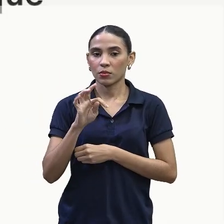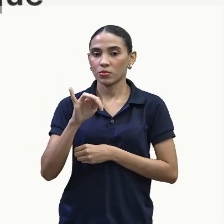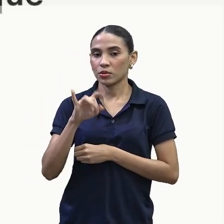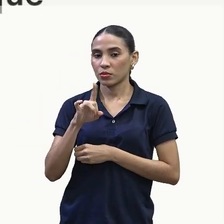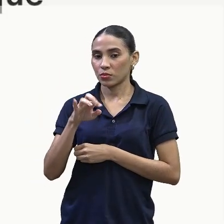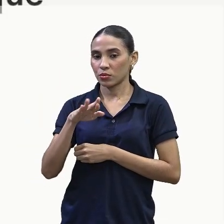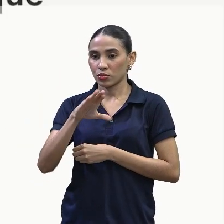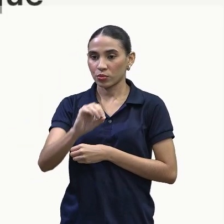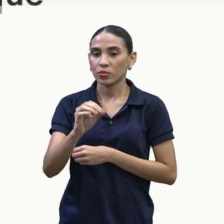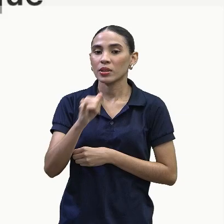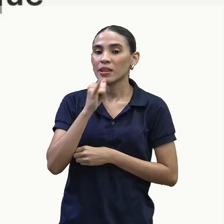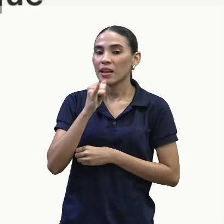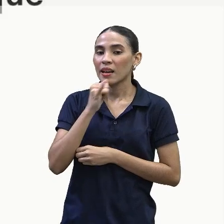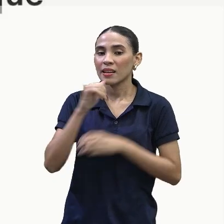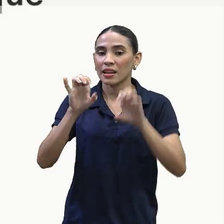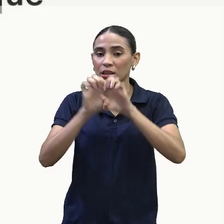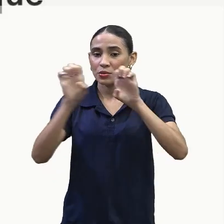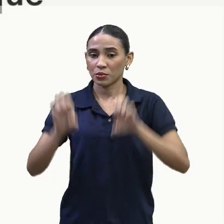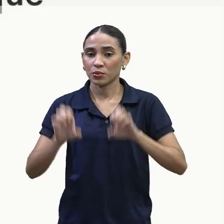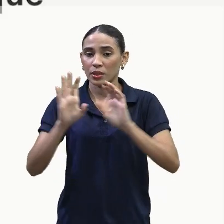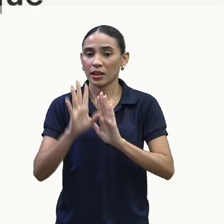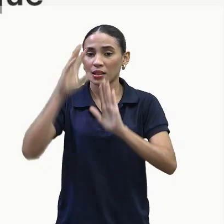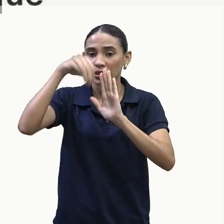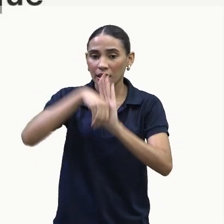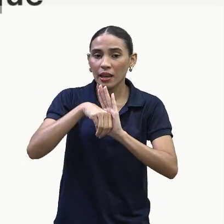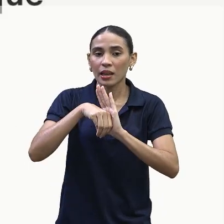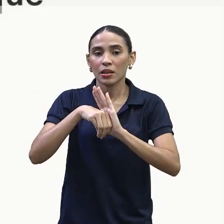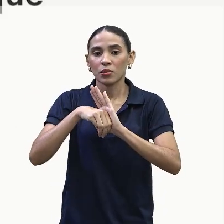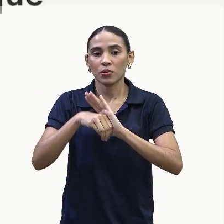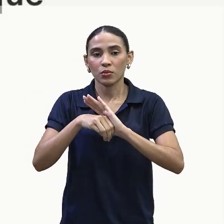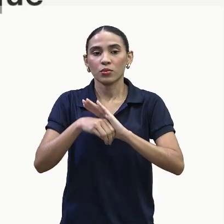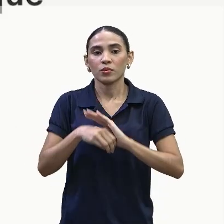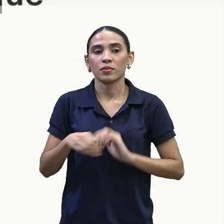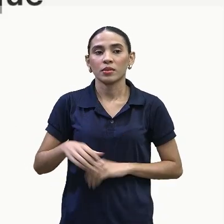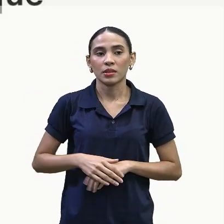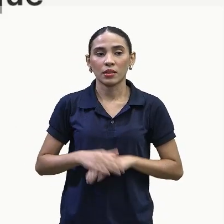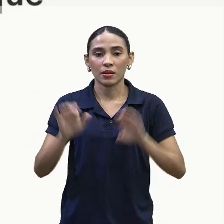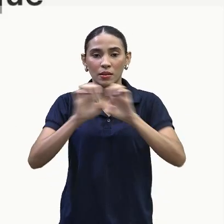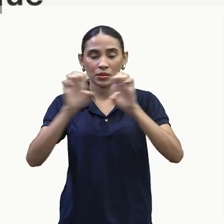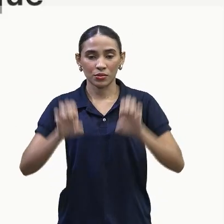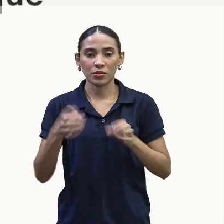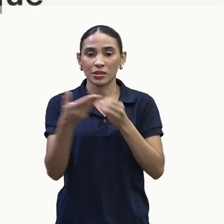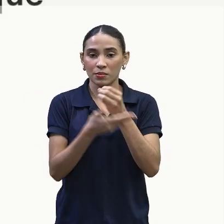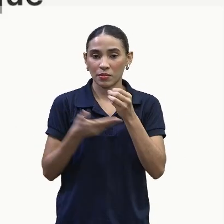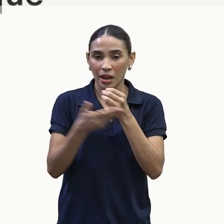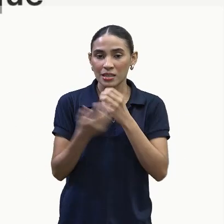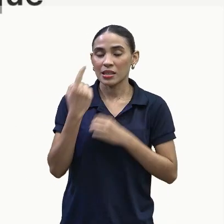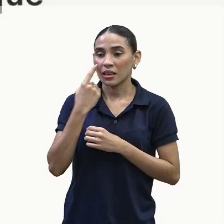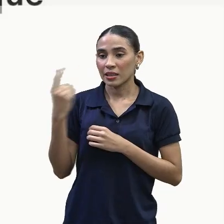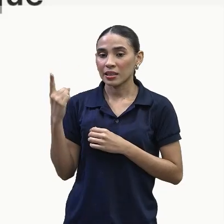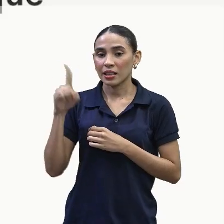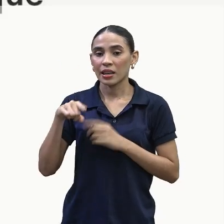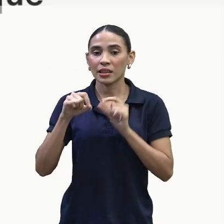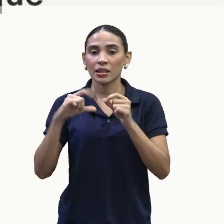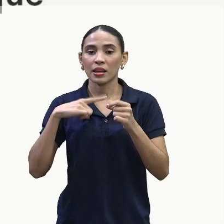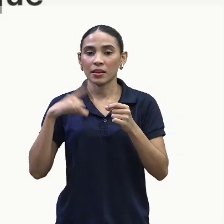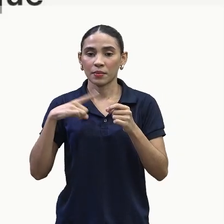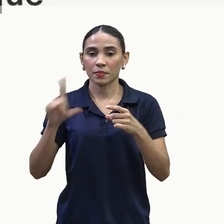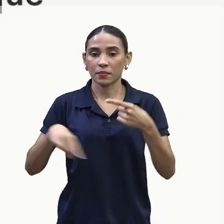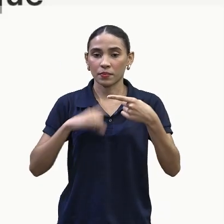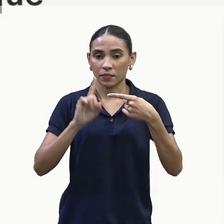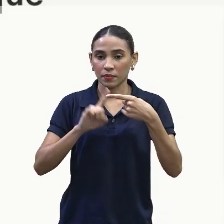que compõem essa estrutura, né, desses nucleotídeos, essas bases nitrogenadas, que são denominadas